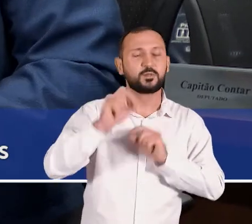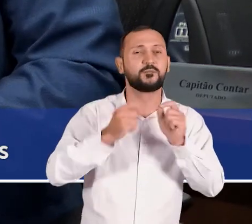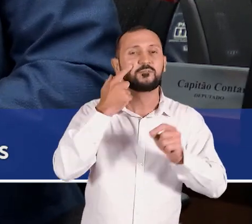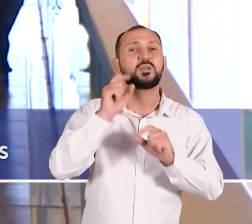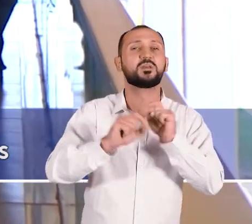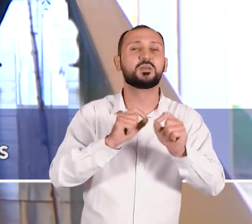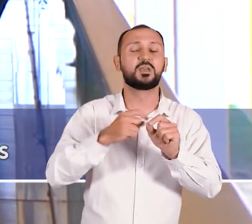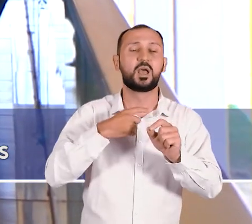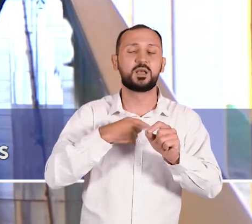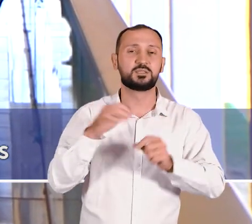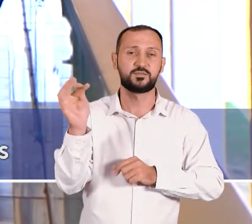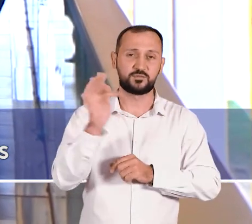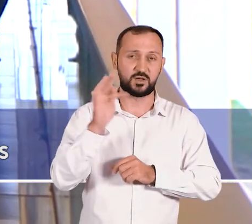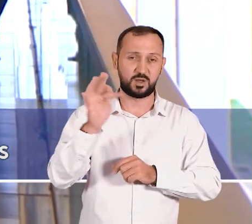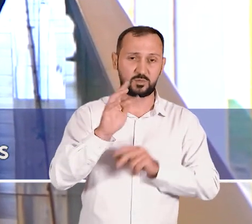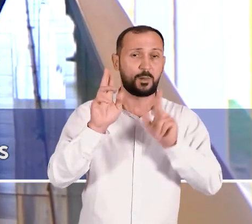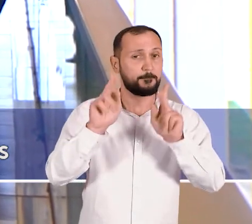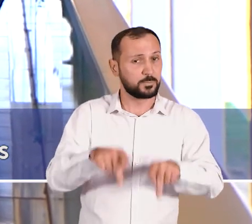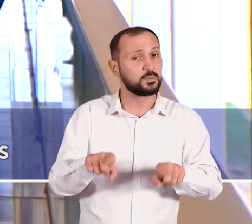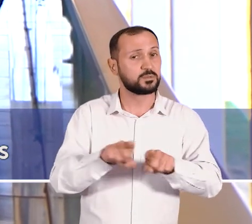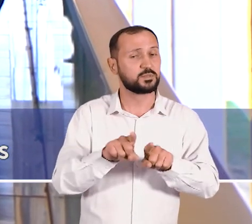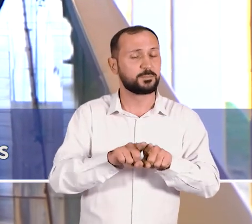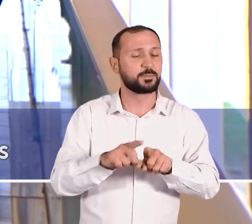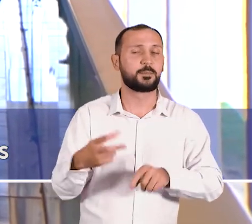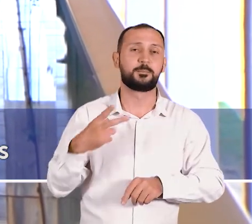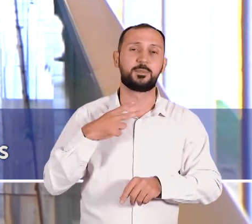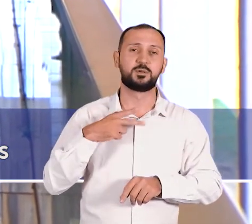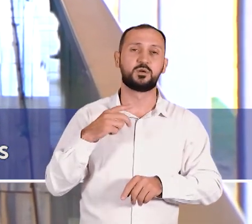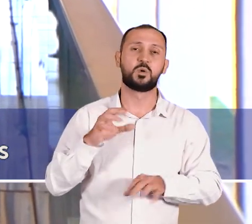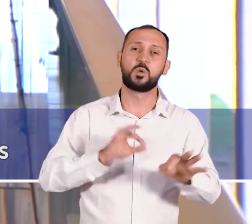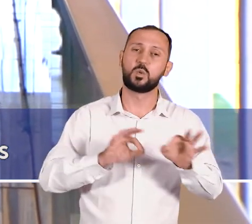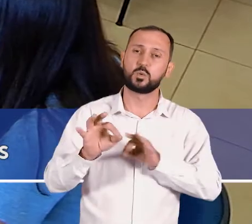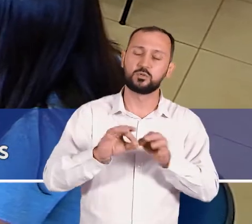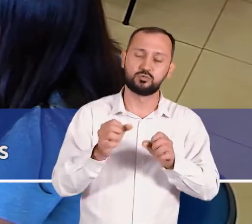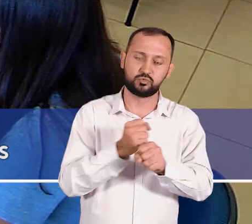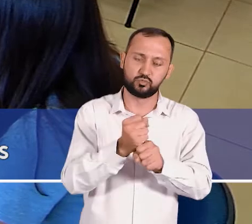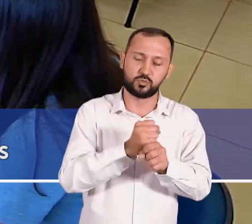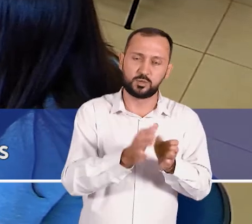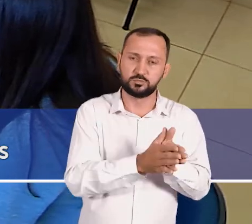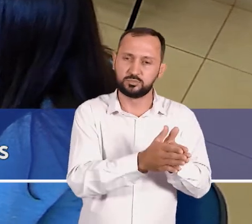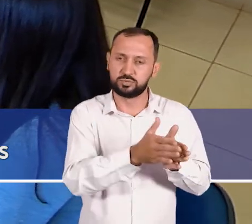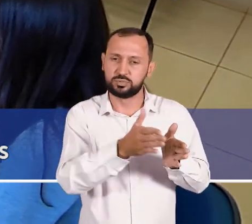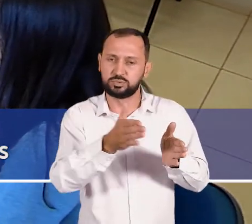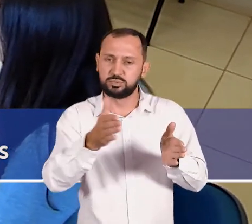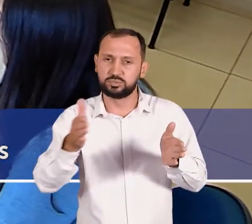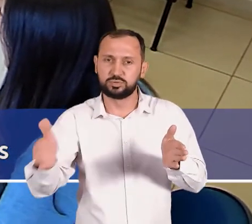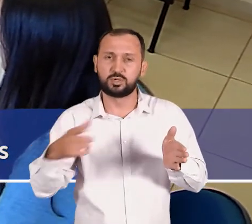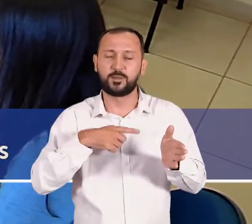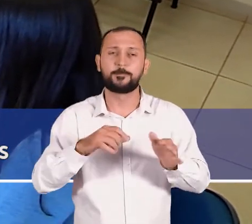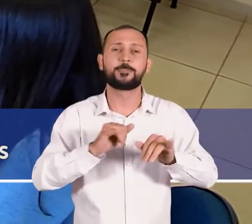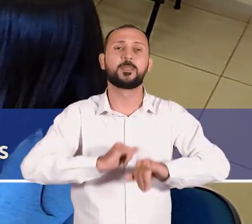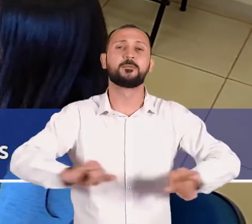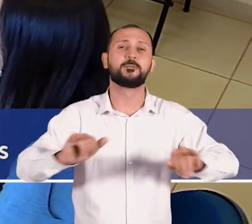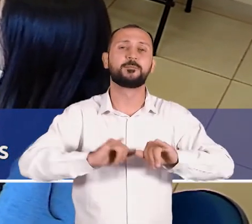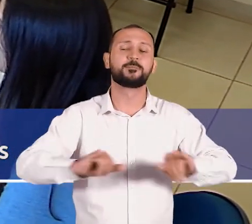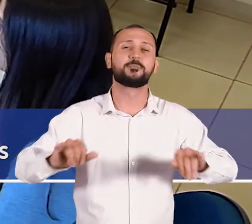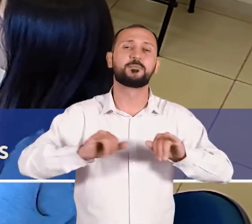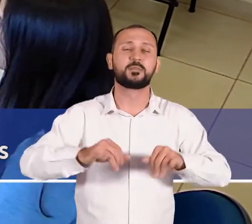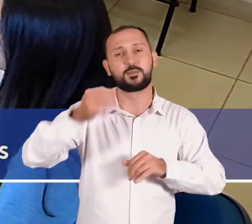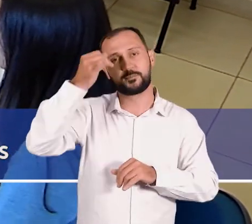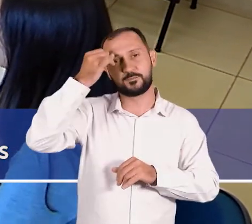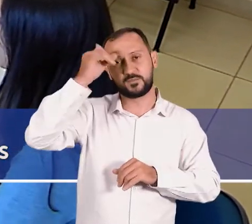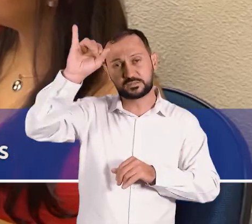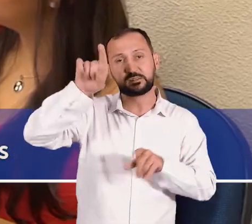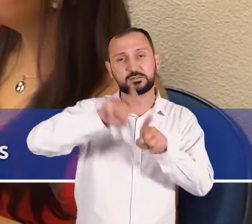do MDB, prevê que as universidades públicas e particulares realizem durante todo o ano letivo campanhas